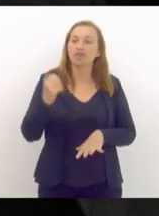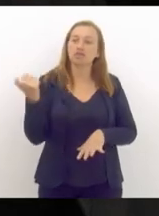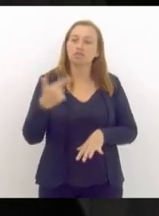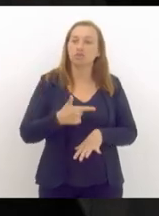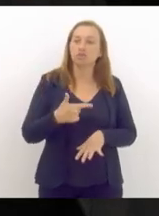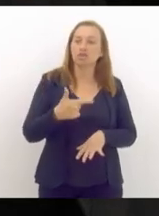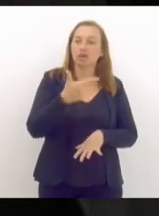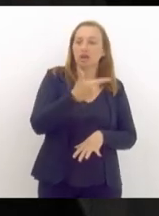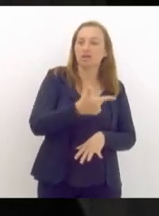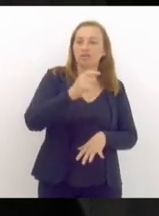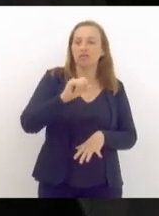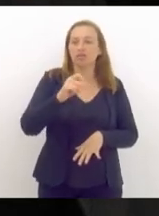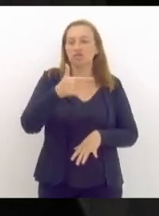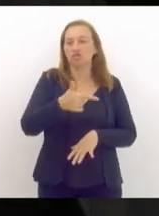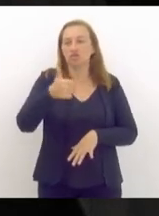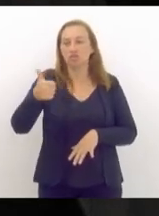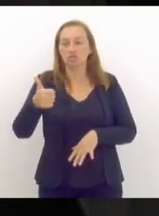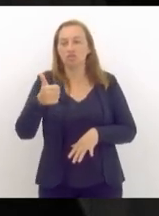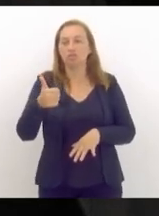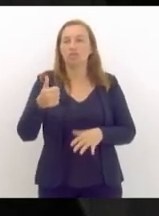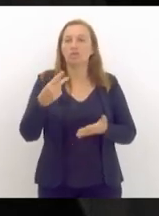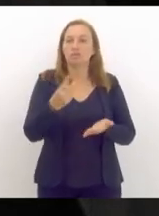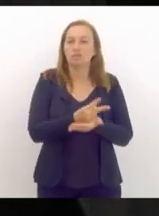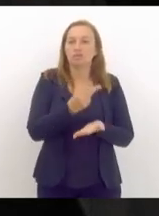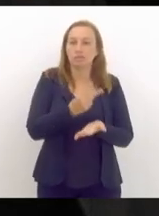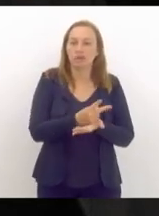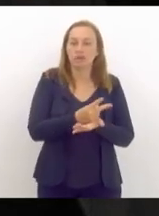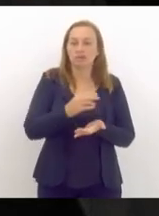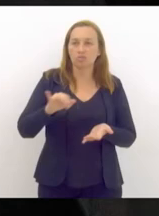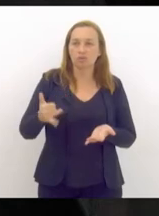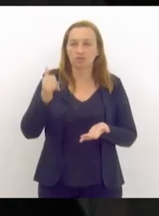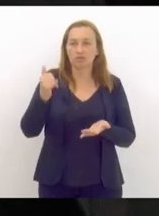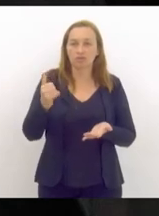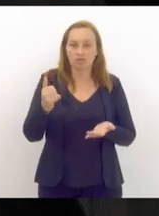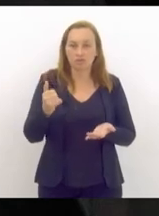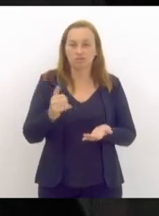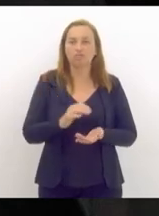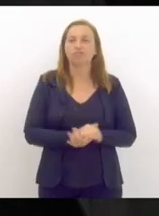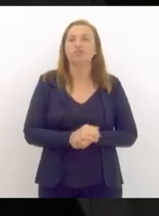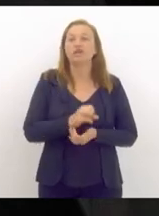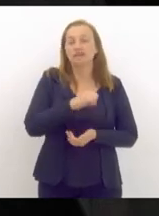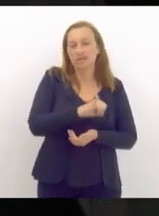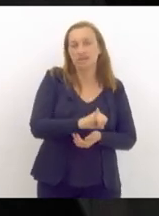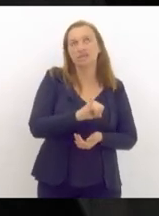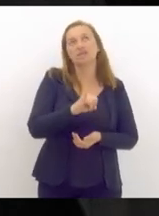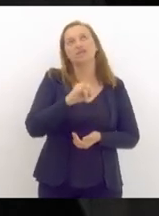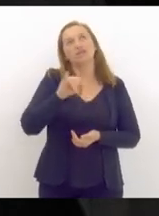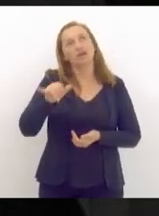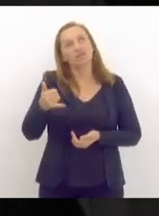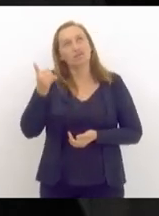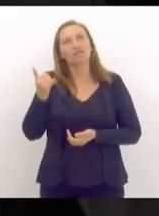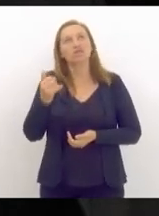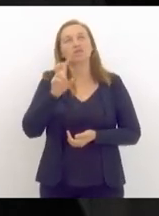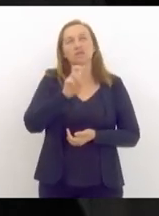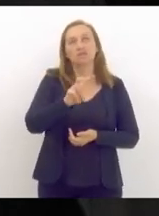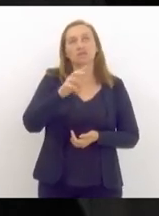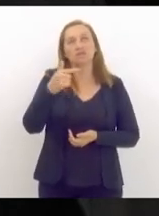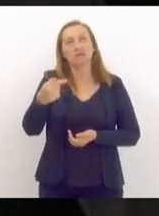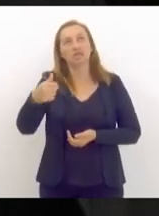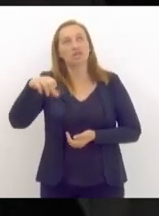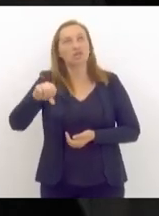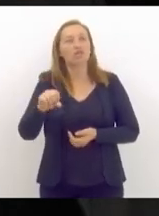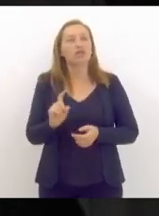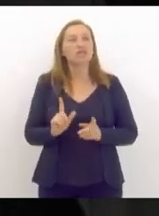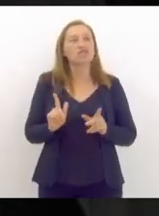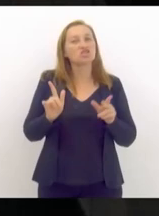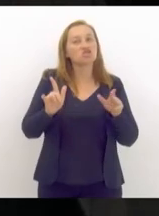21, mesmo com a adição da inflação. Se a inflação foi 5,79, essa